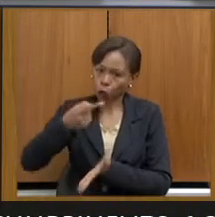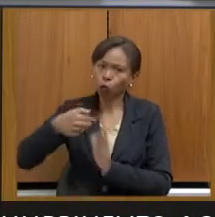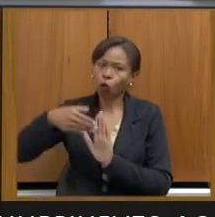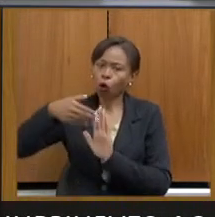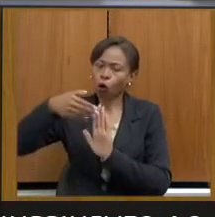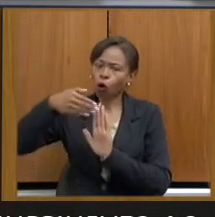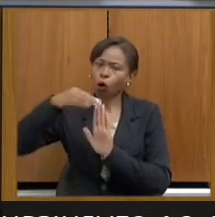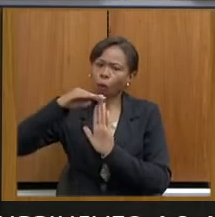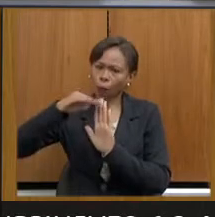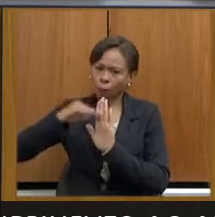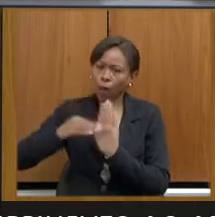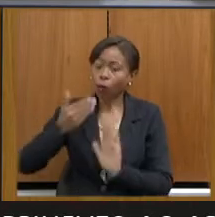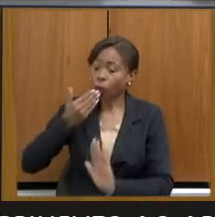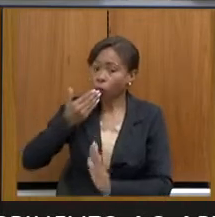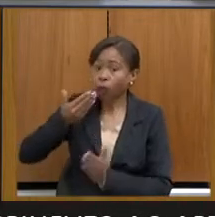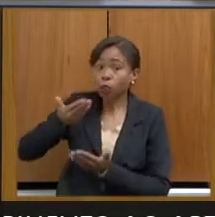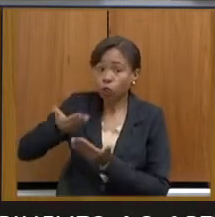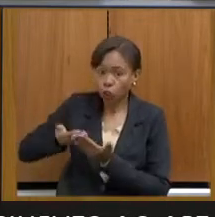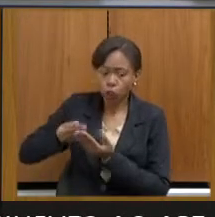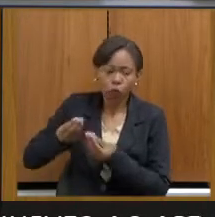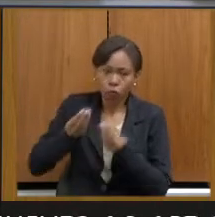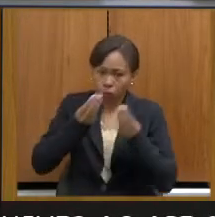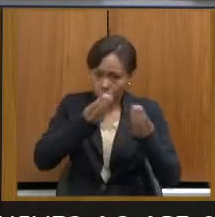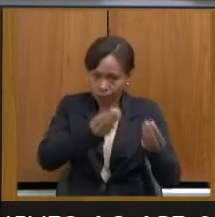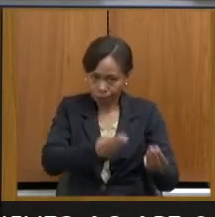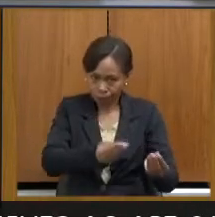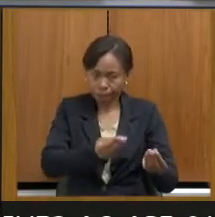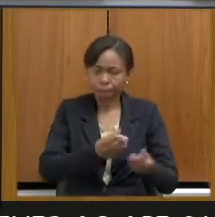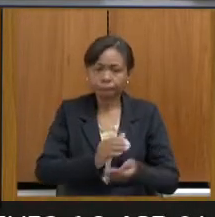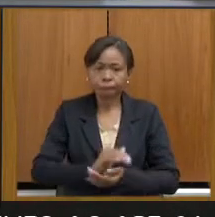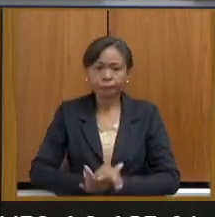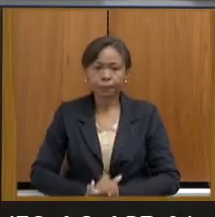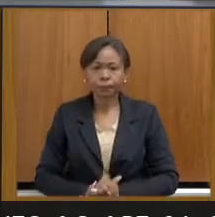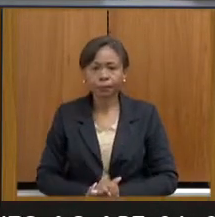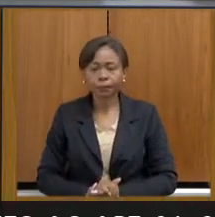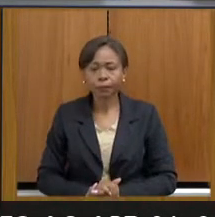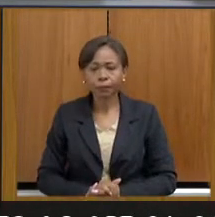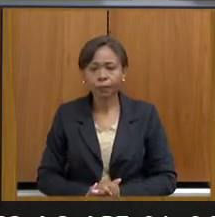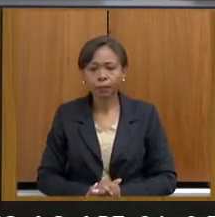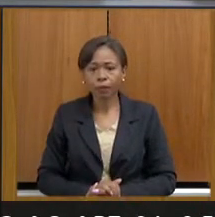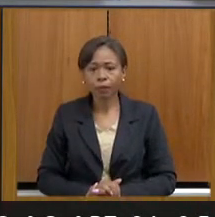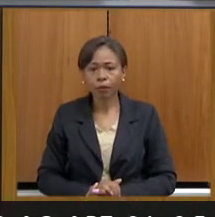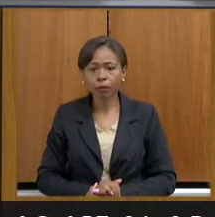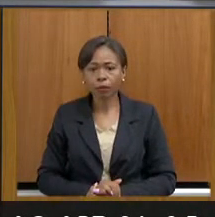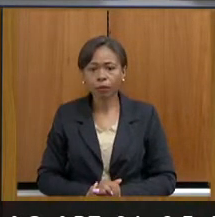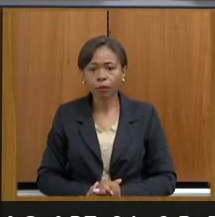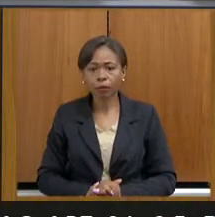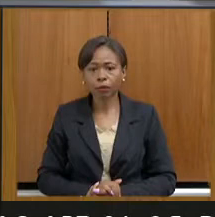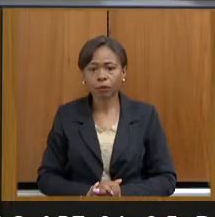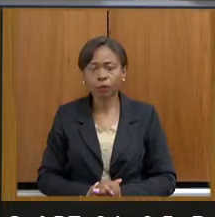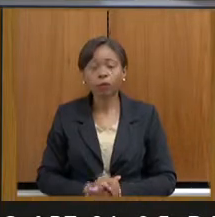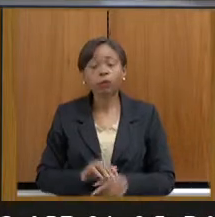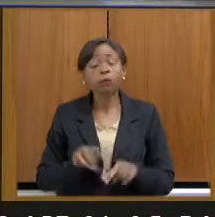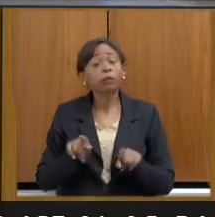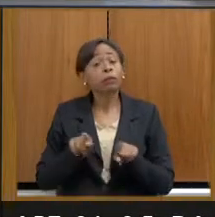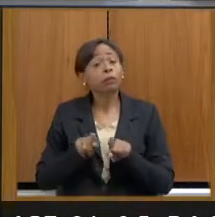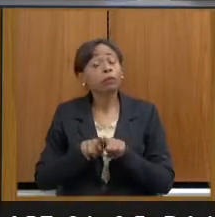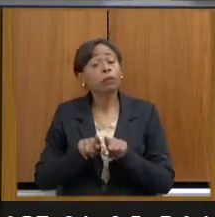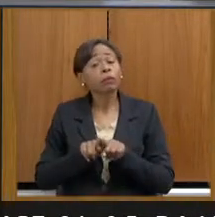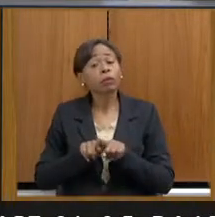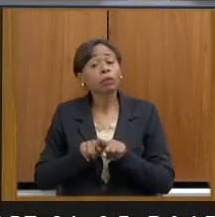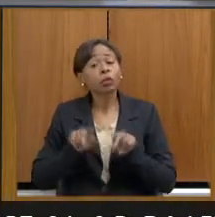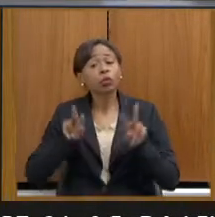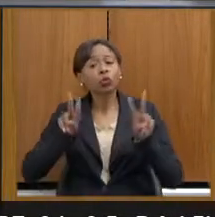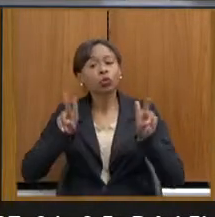que faça o requerimento da parte determinar o senhor é dos tomógrafos eu queria